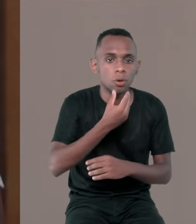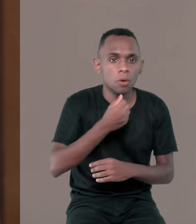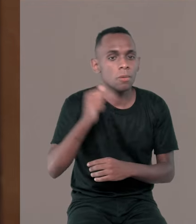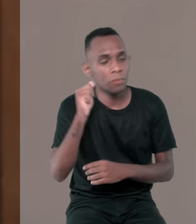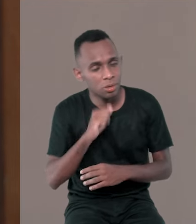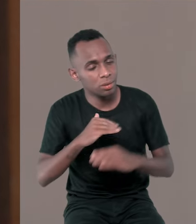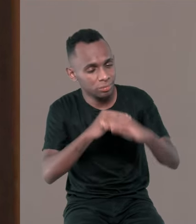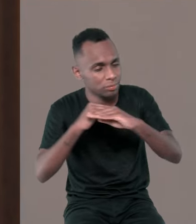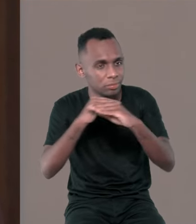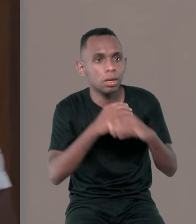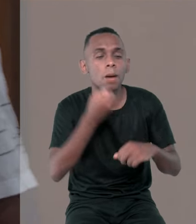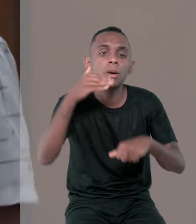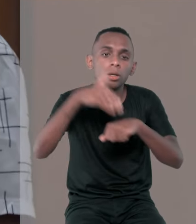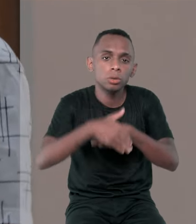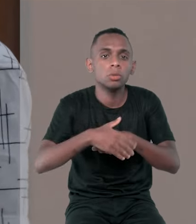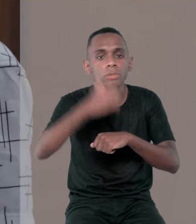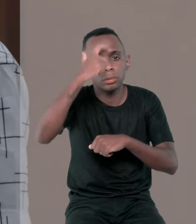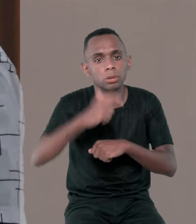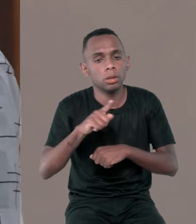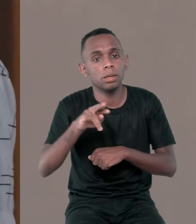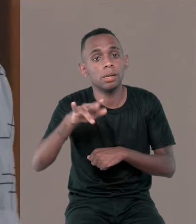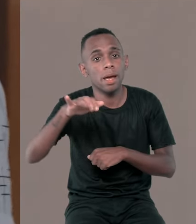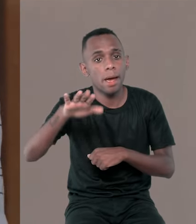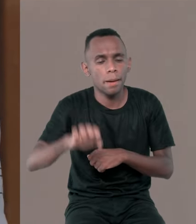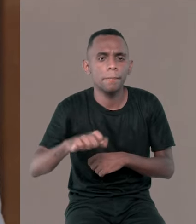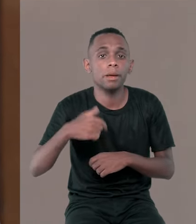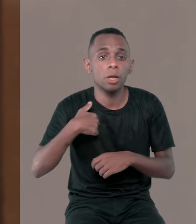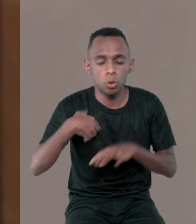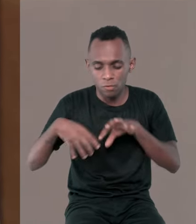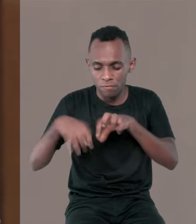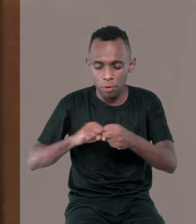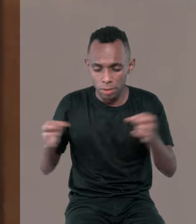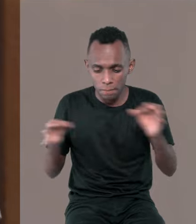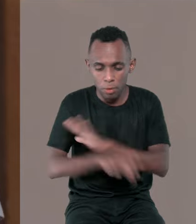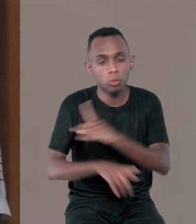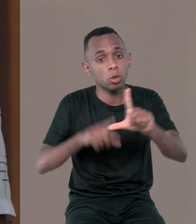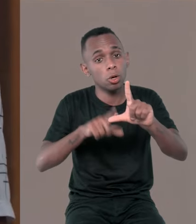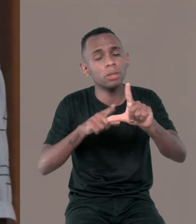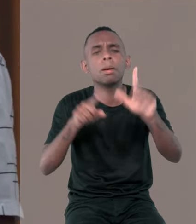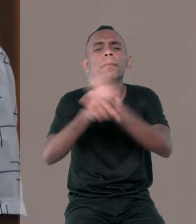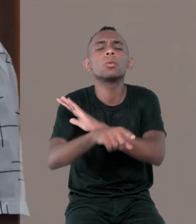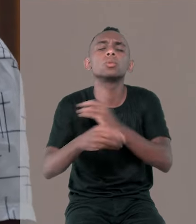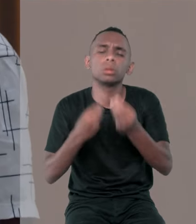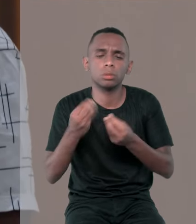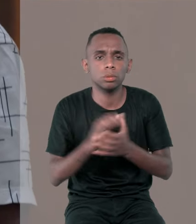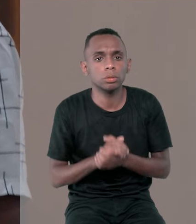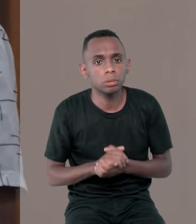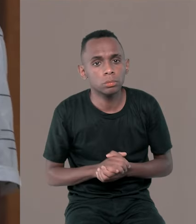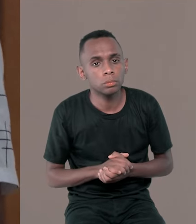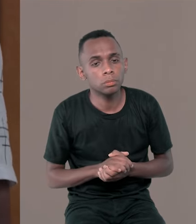Jefferson. Boa noite, meu nome é Guilherme. Eu acabei de me formar em letras e minha pergunta é sobre o